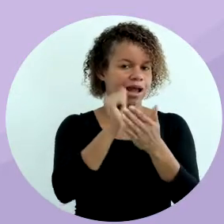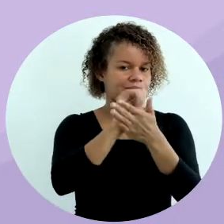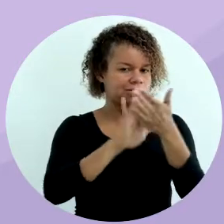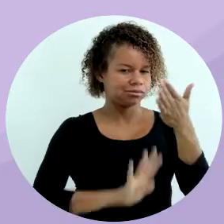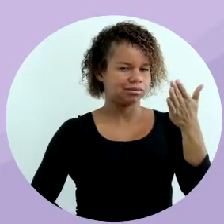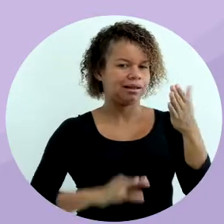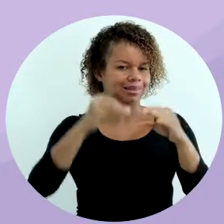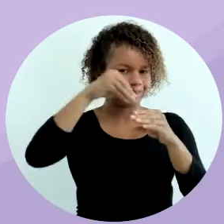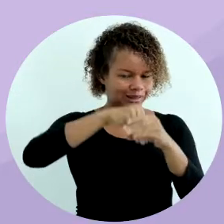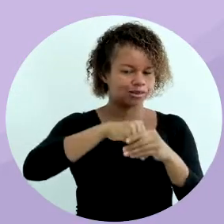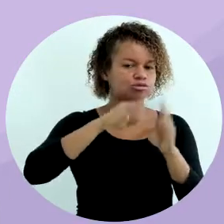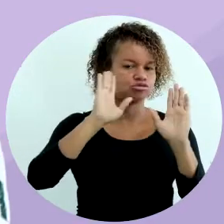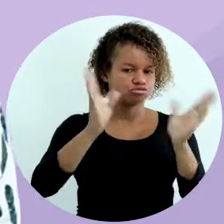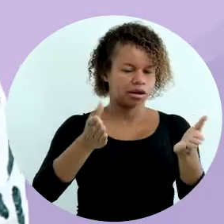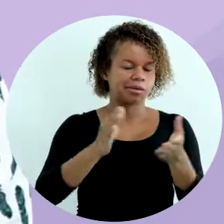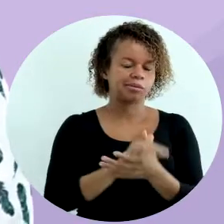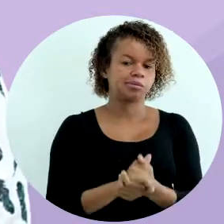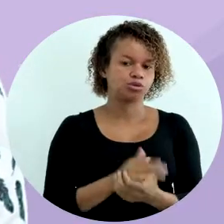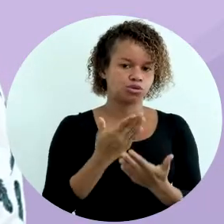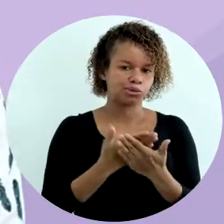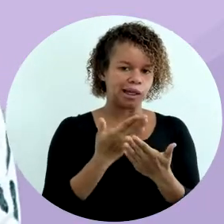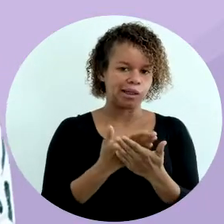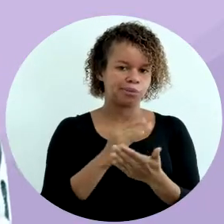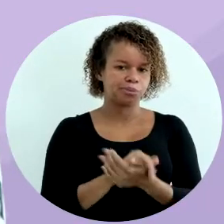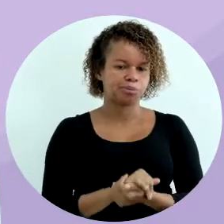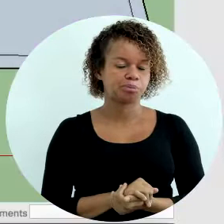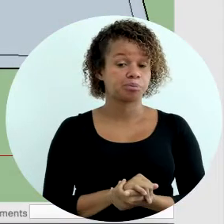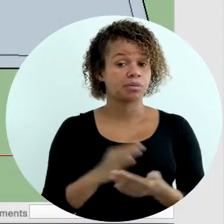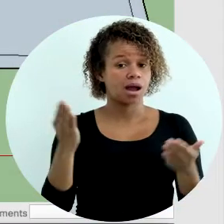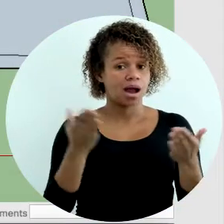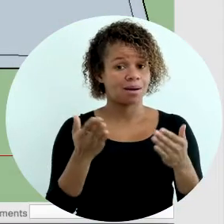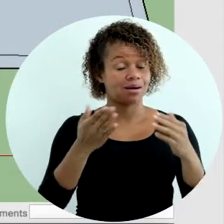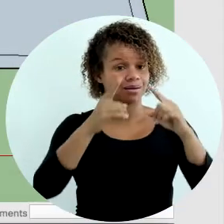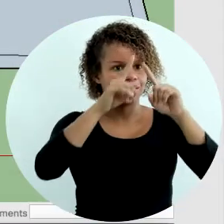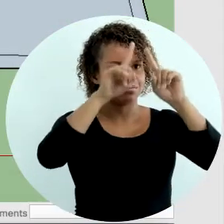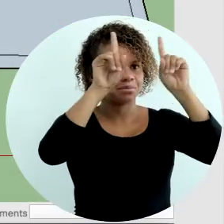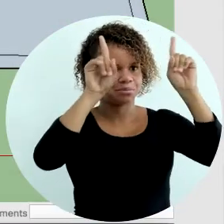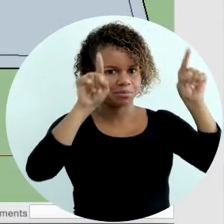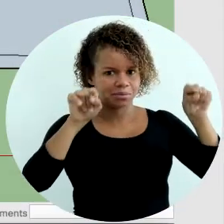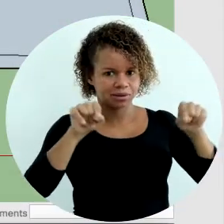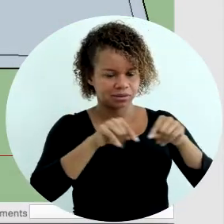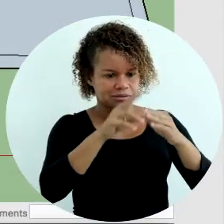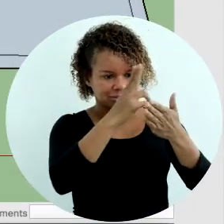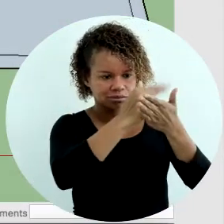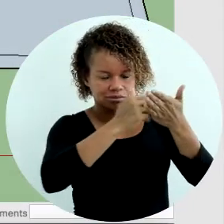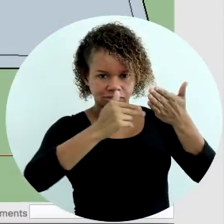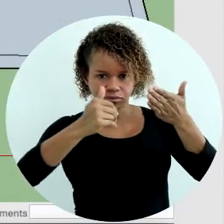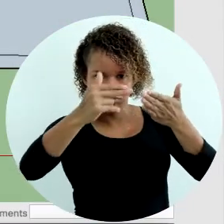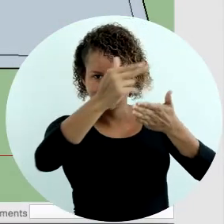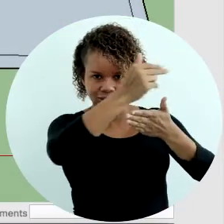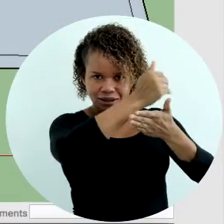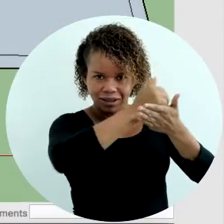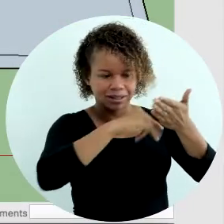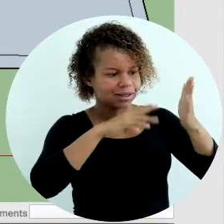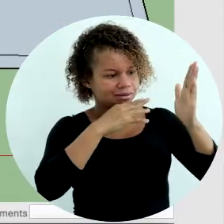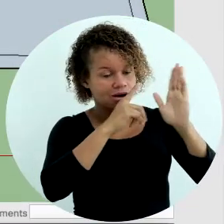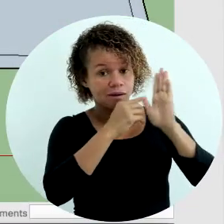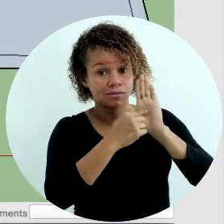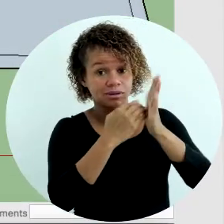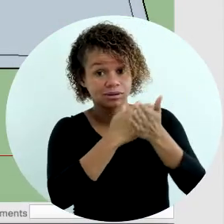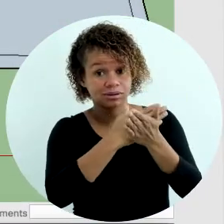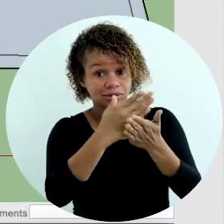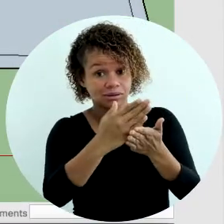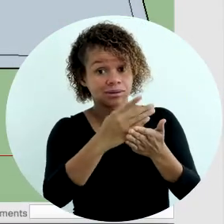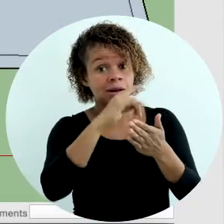dar continuidade a esse exercício dentro do SketchUp Make. Agora, com a planta baixa desenhada no SketchUp, nós